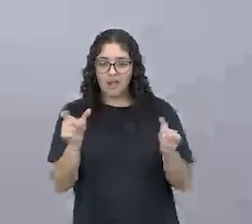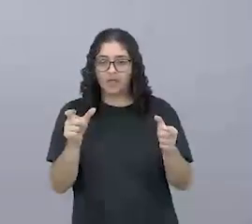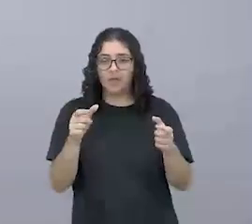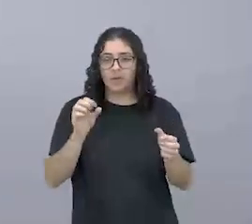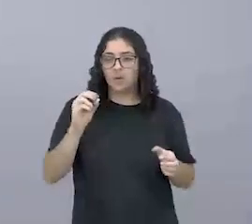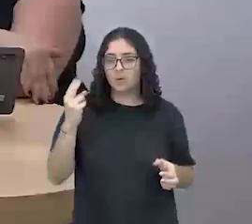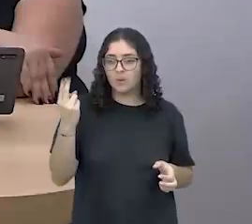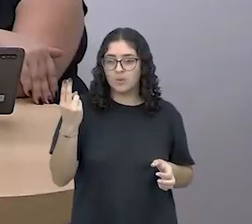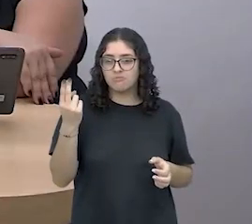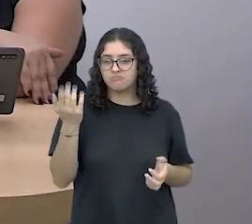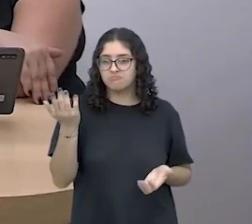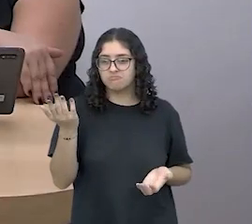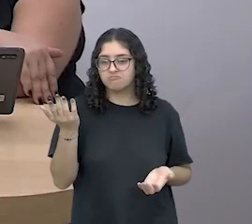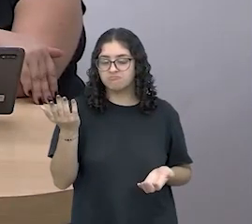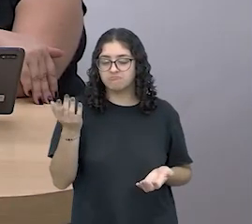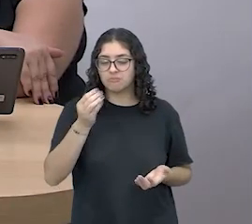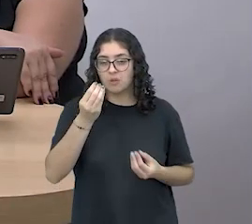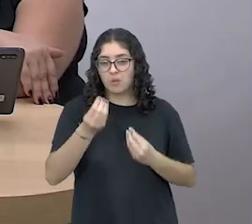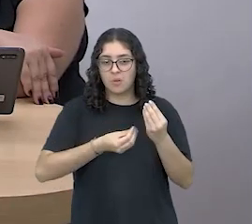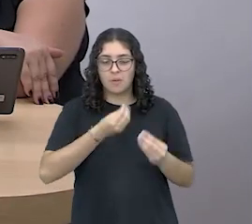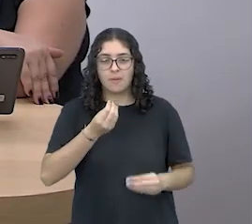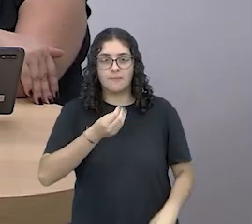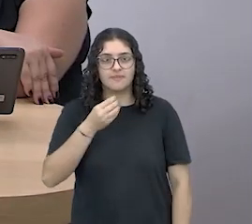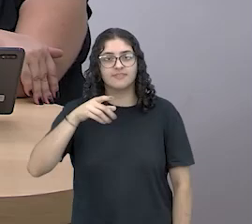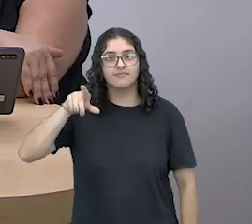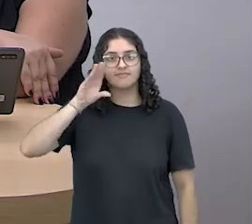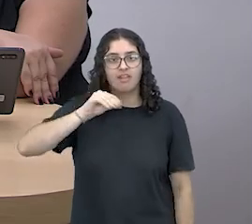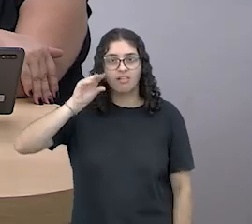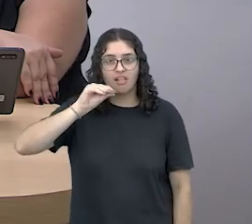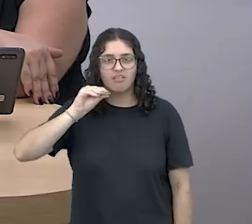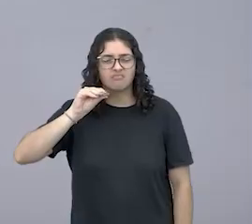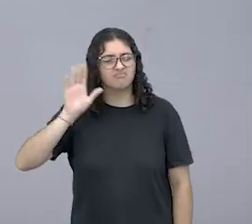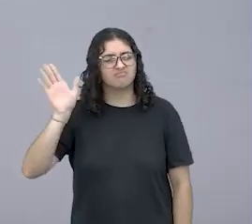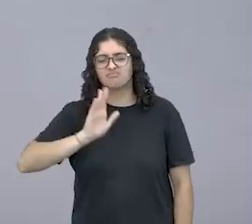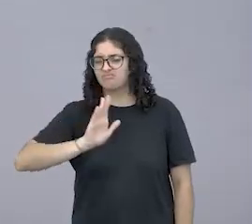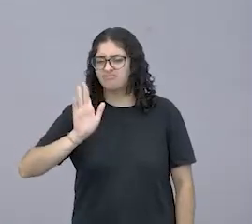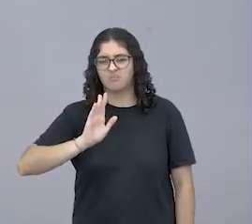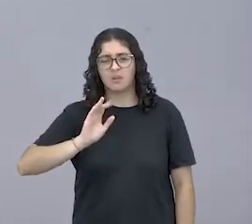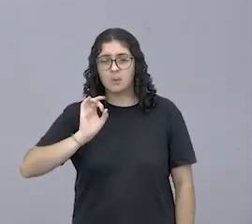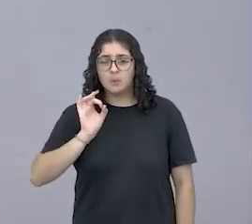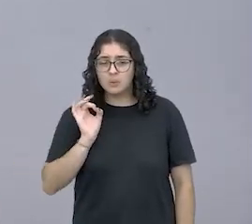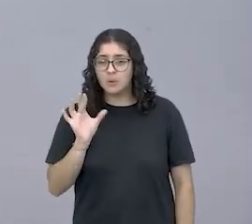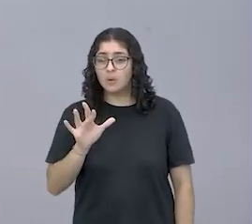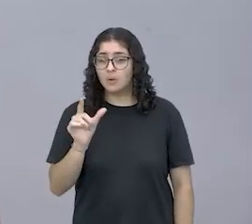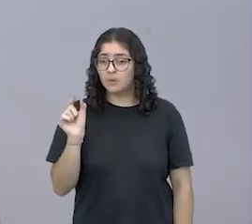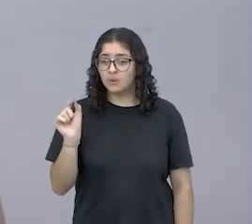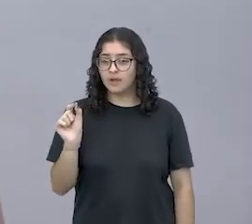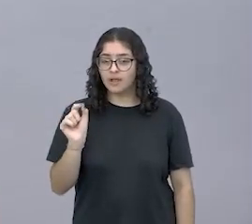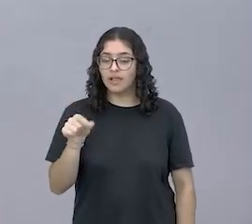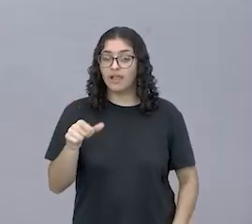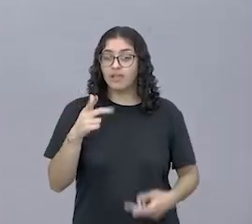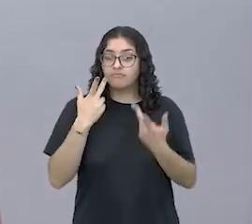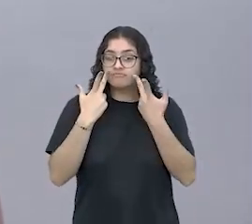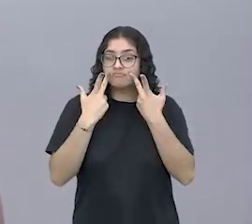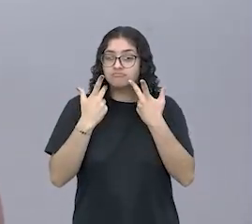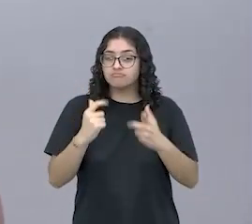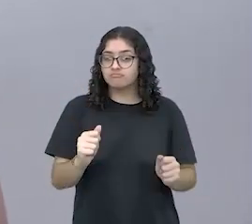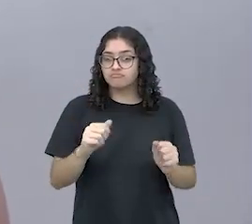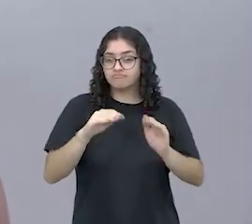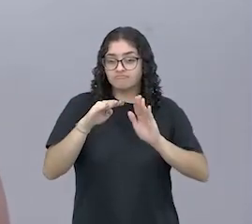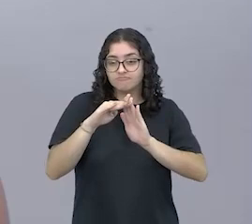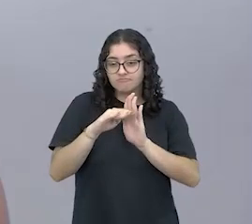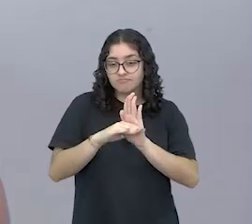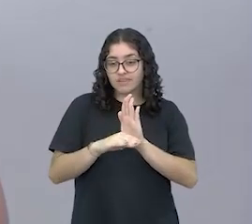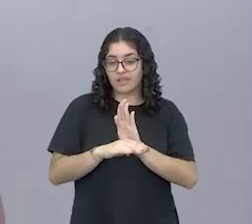que eles saibam, né, como que fala isso, como que fala aquilo. Não, a gente quer que seja natural, seja um processo